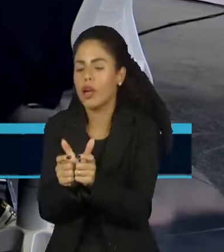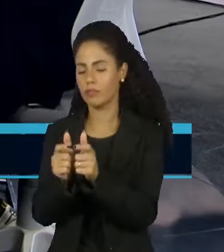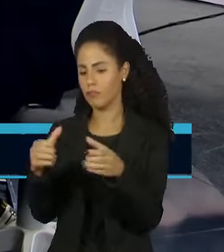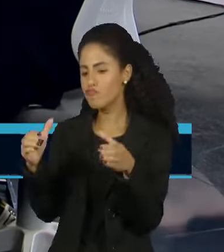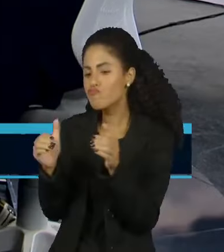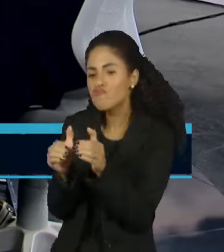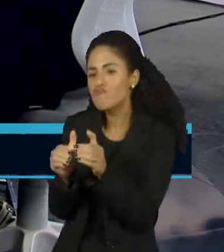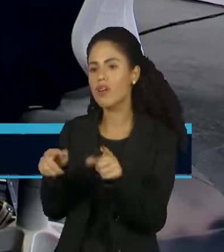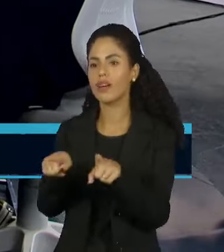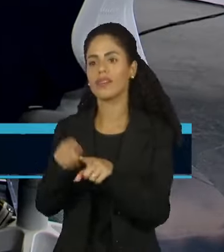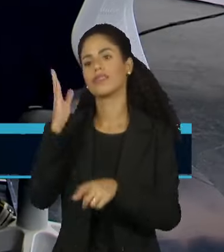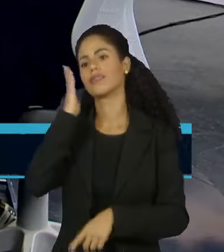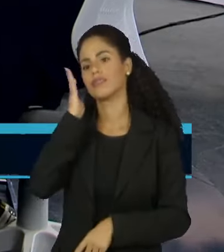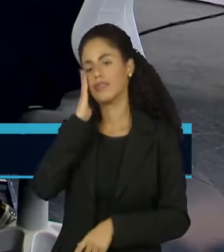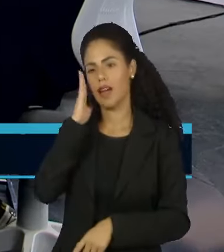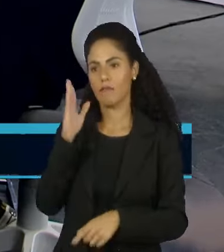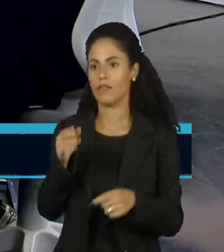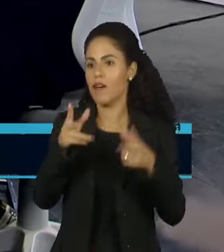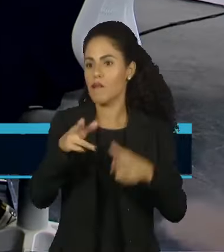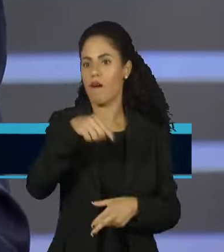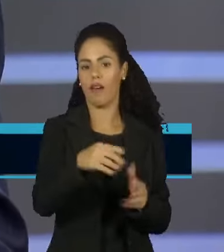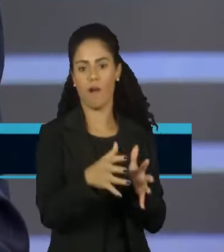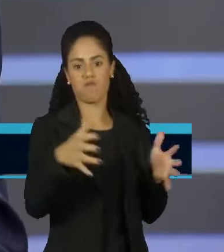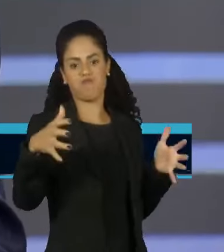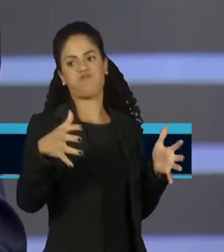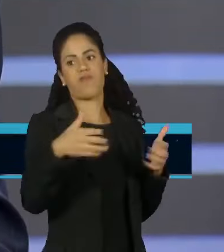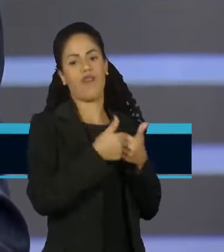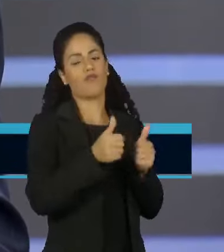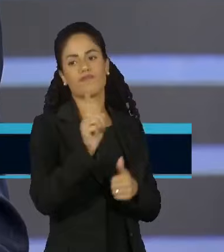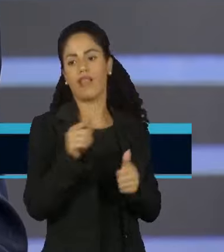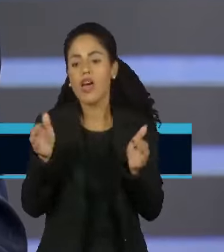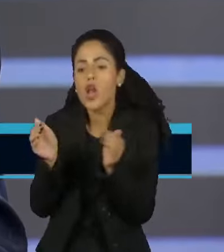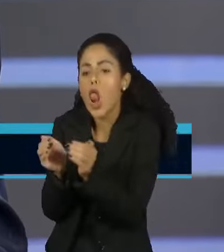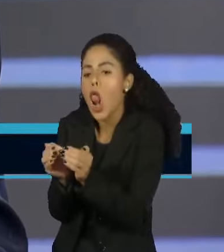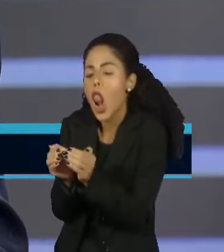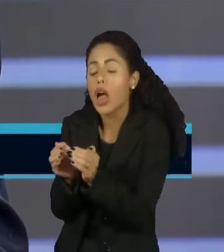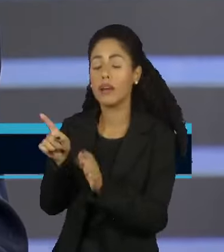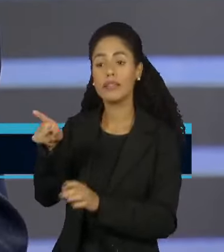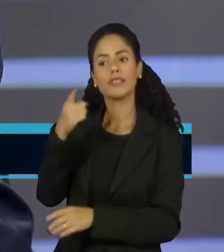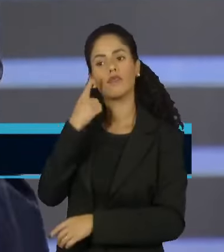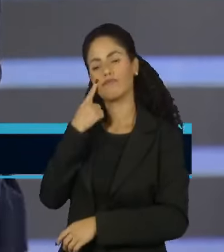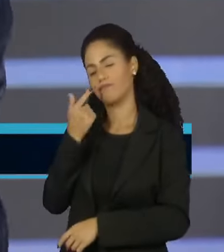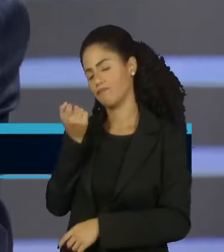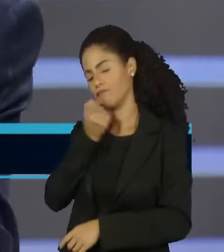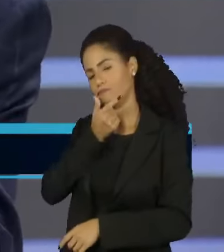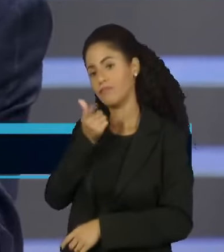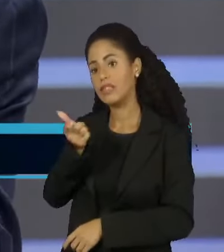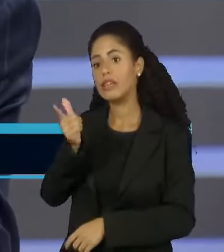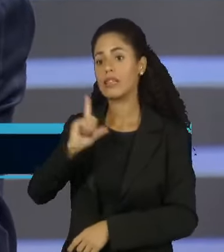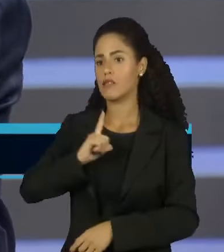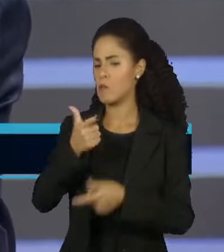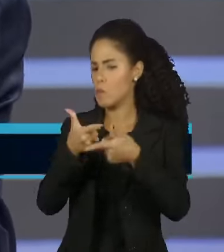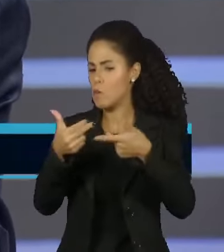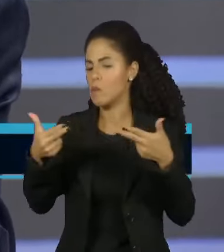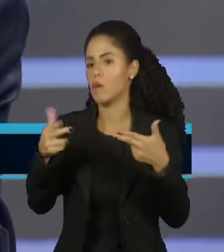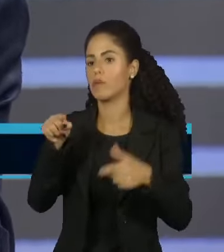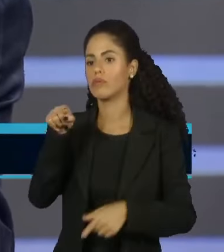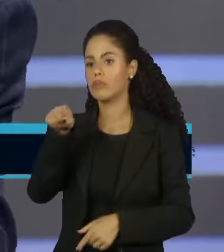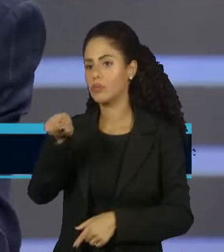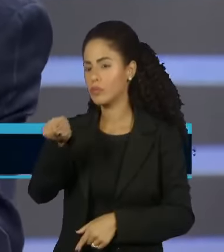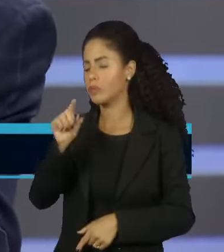humor, né? Já secaram aquela lei gigantesca. Agora, tem uma coisa, né? O fato é que